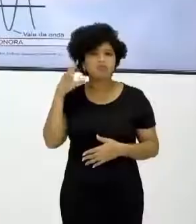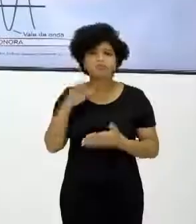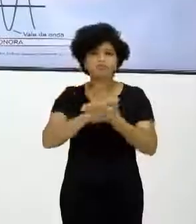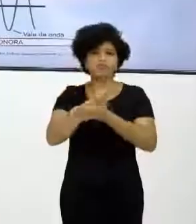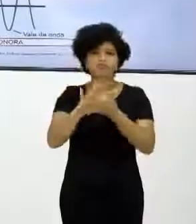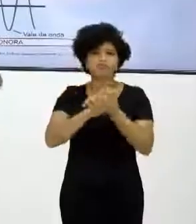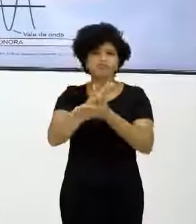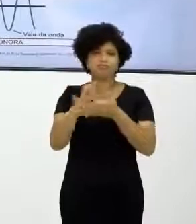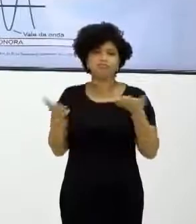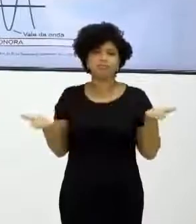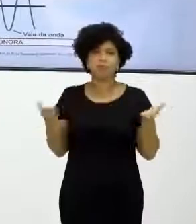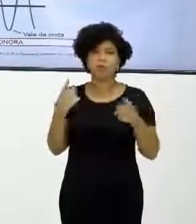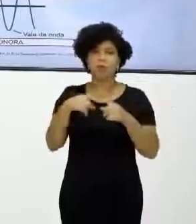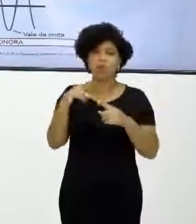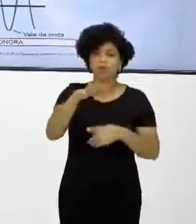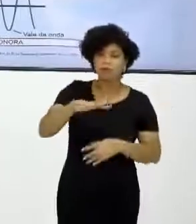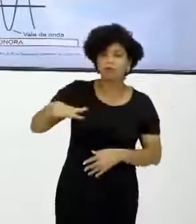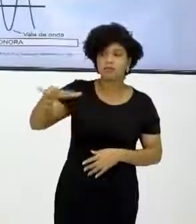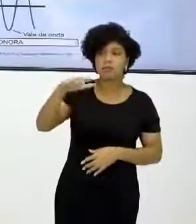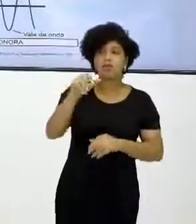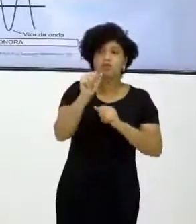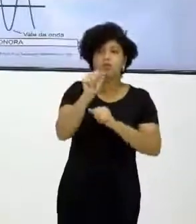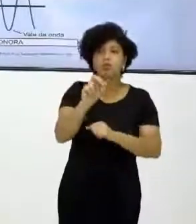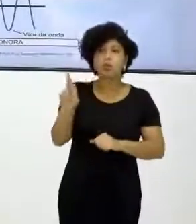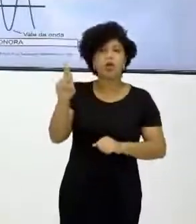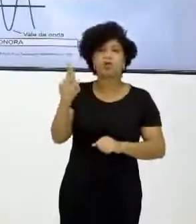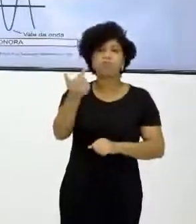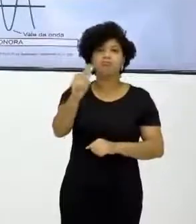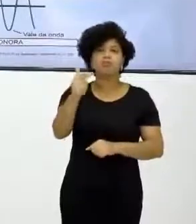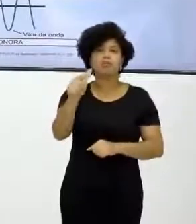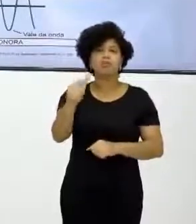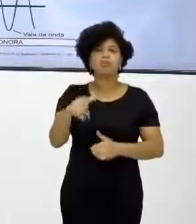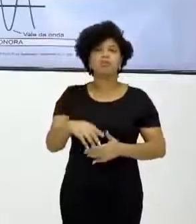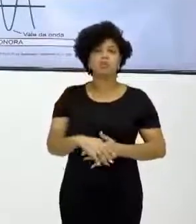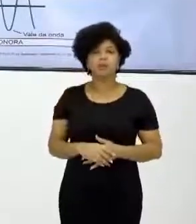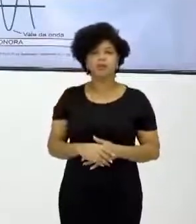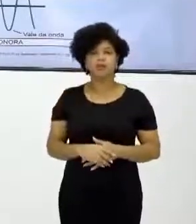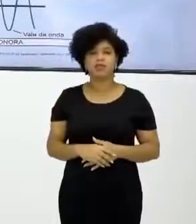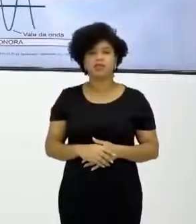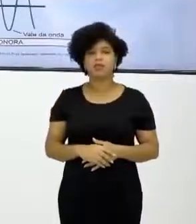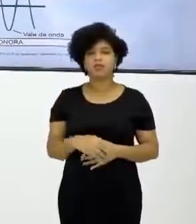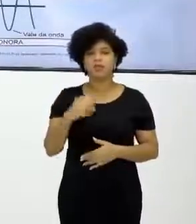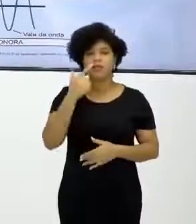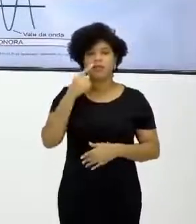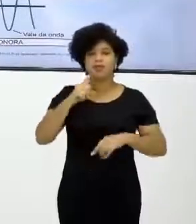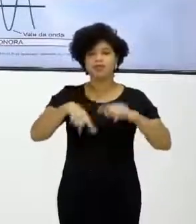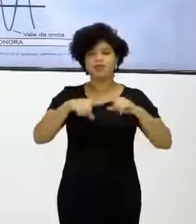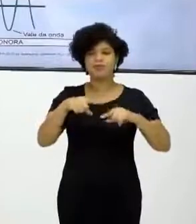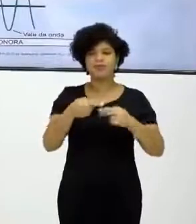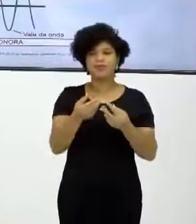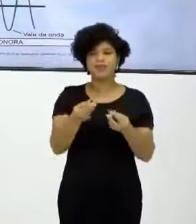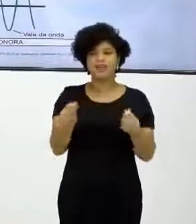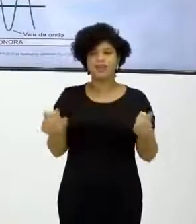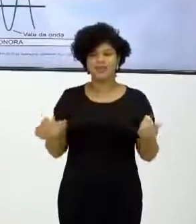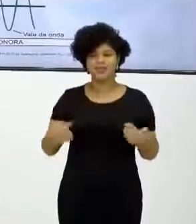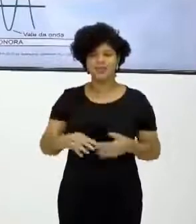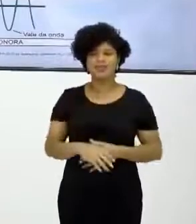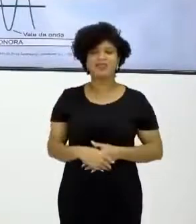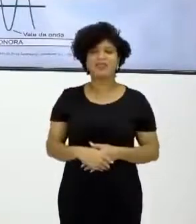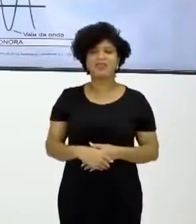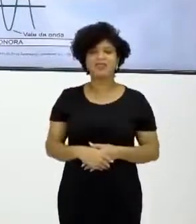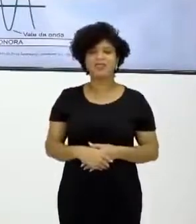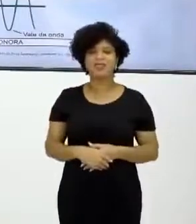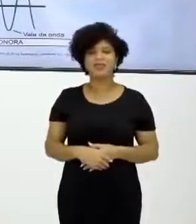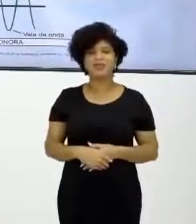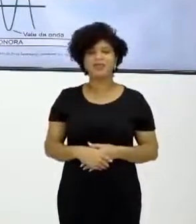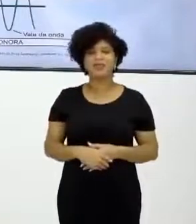lá? Porque lá não tem um meio material, né? Não tem um meio material para a onda se propagar, né? Ou os corpos materiais, né? Produzidas aí produz